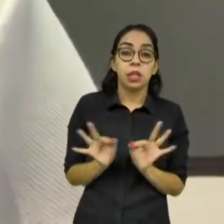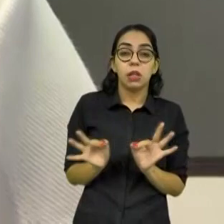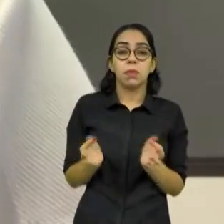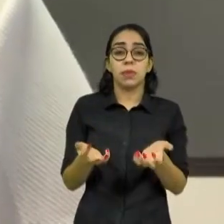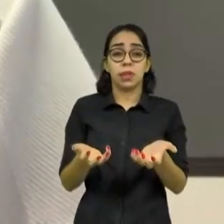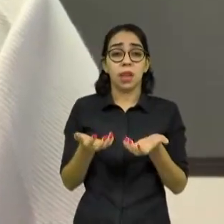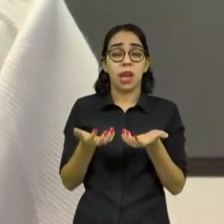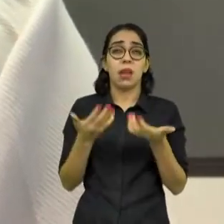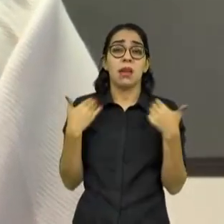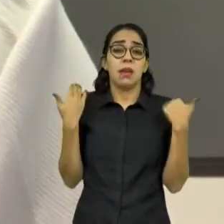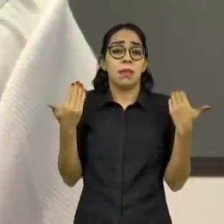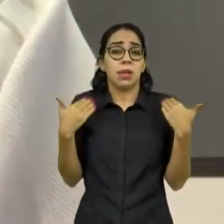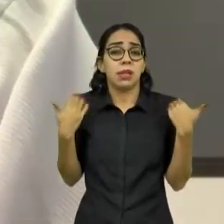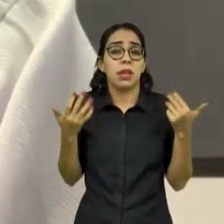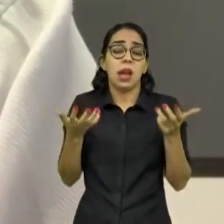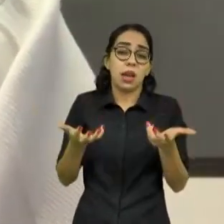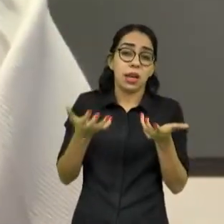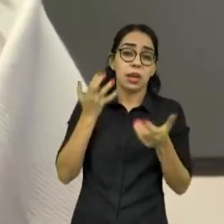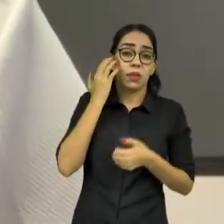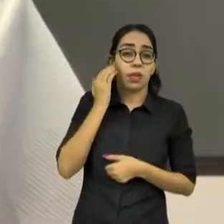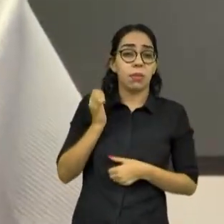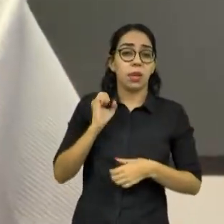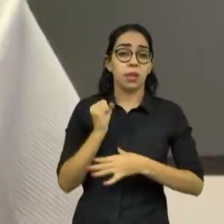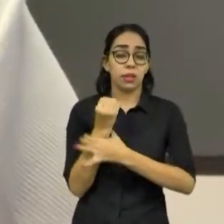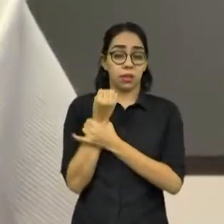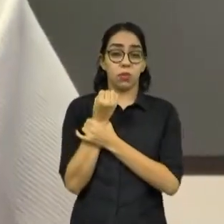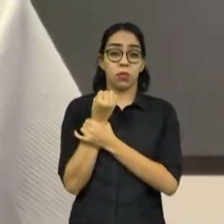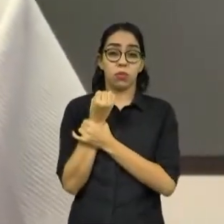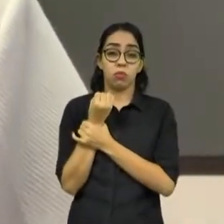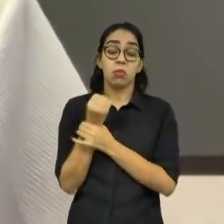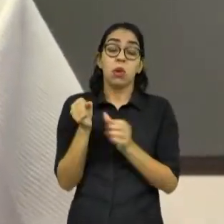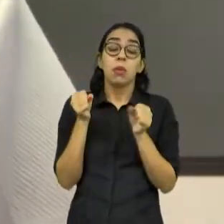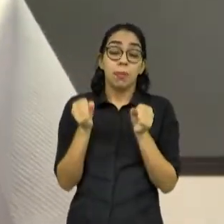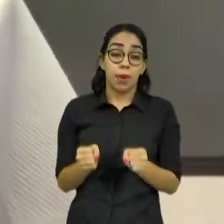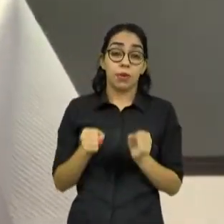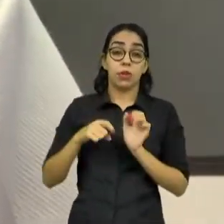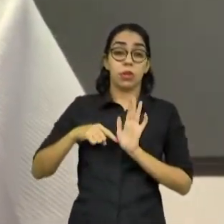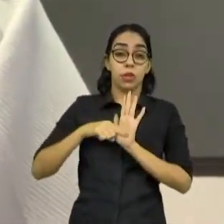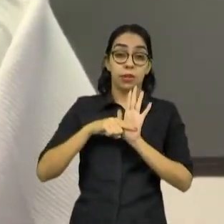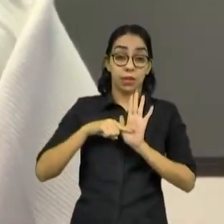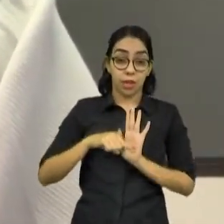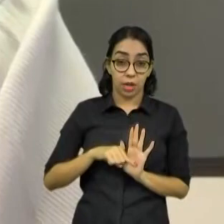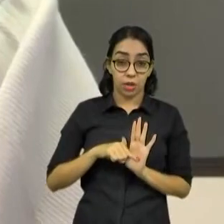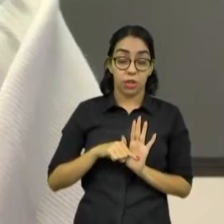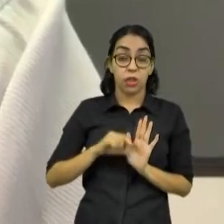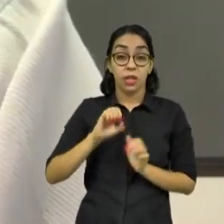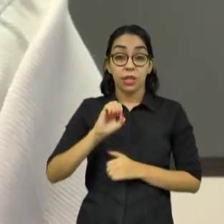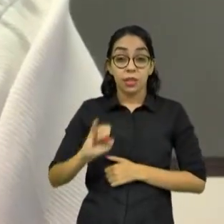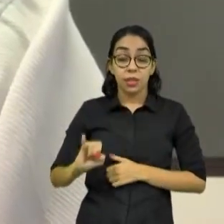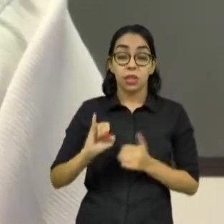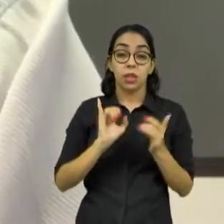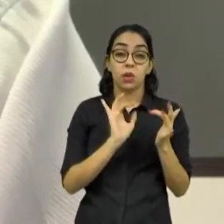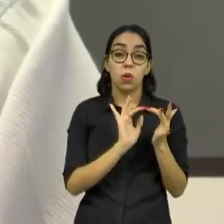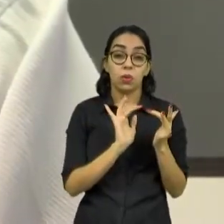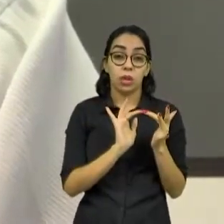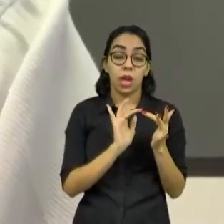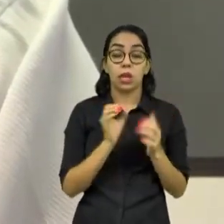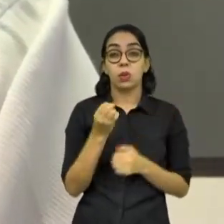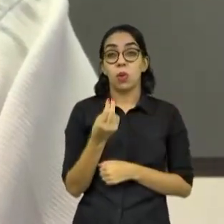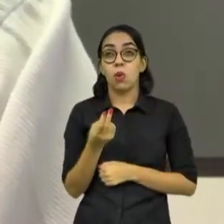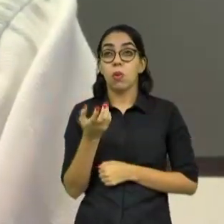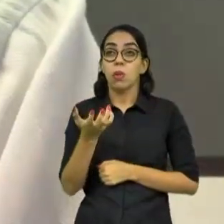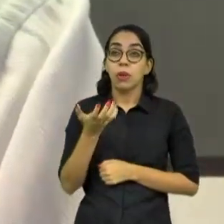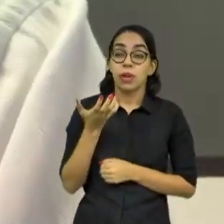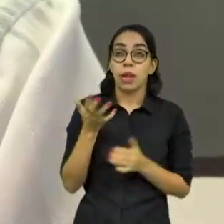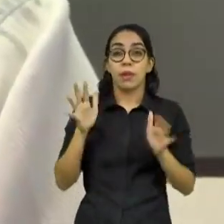eu quero saber se eu posso ir para essa festa com segurança, e é só realizar o teste. Se você não teve uma exposição, mas você está querendo fazer alguma atividade, uma